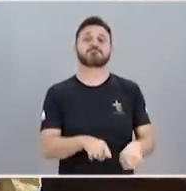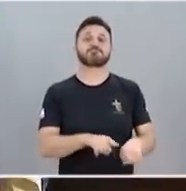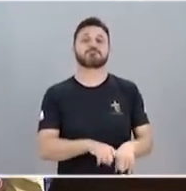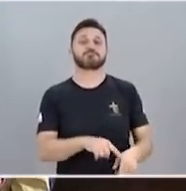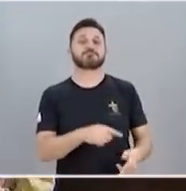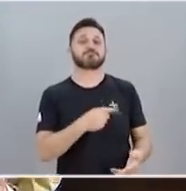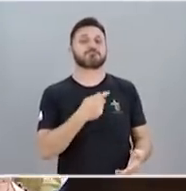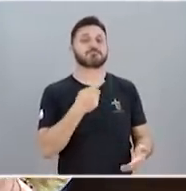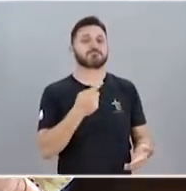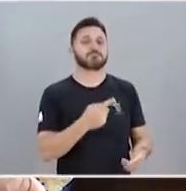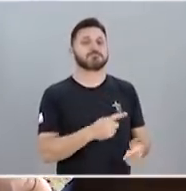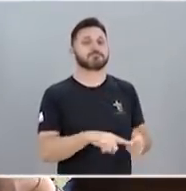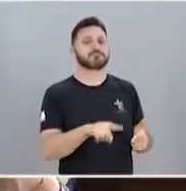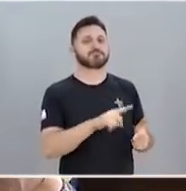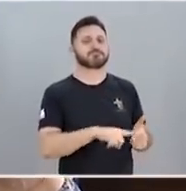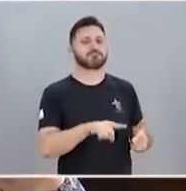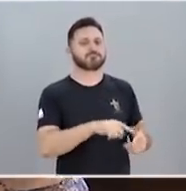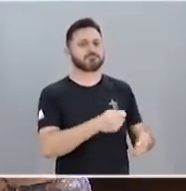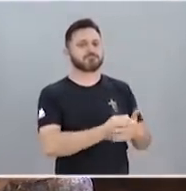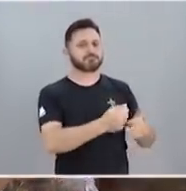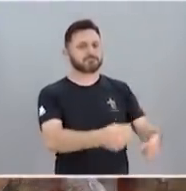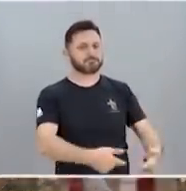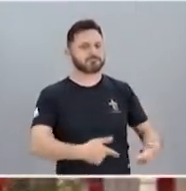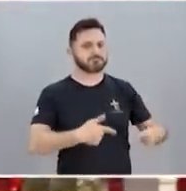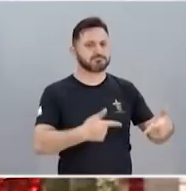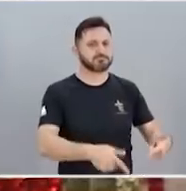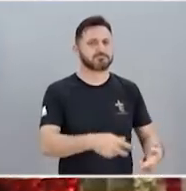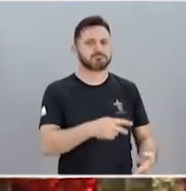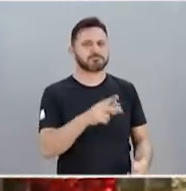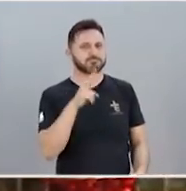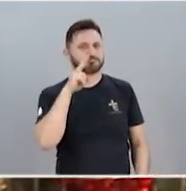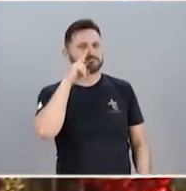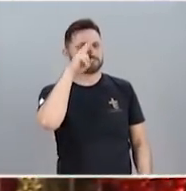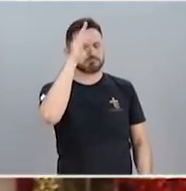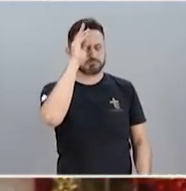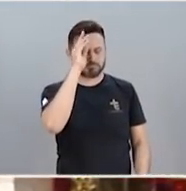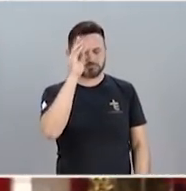nas batalhas, faz-me forte e